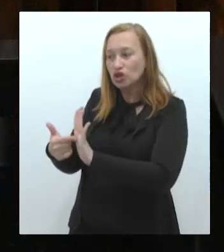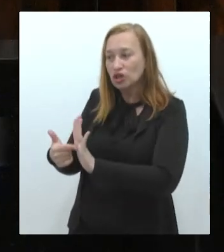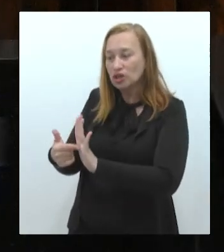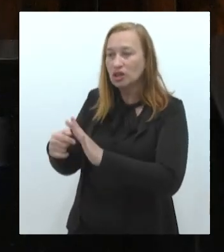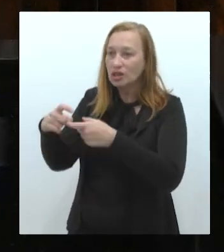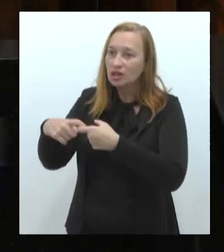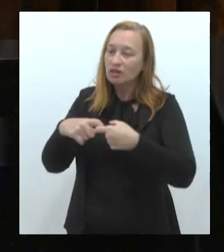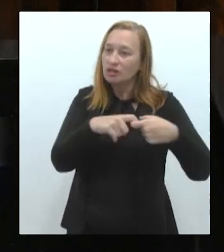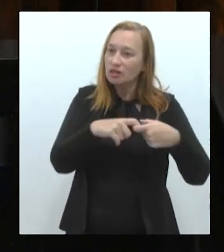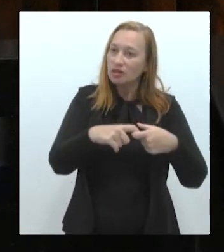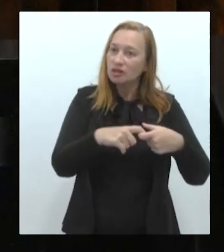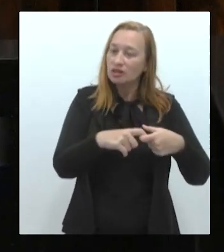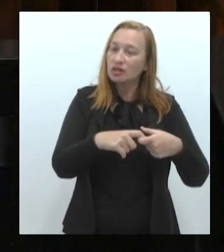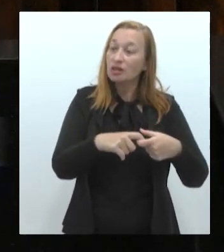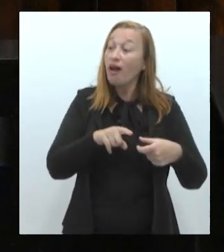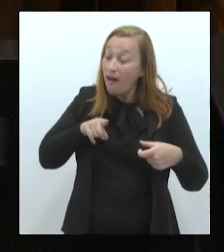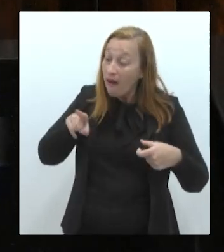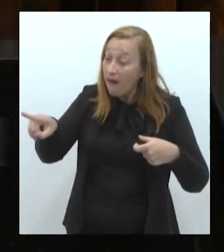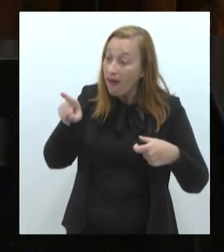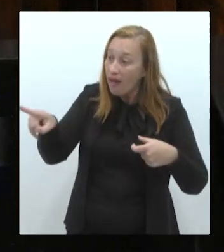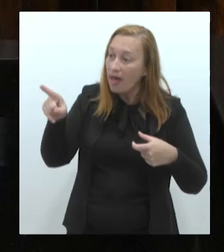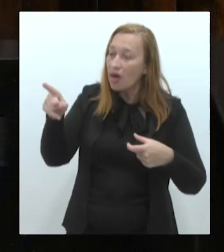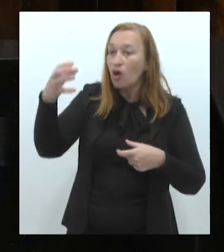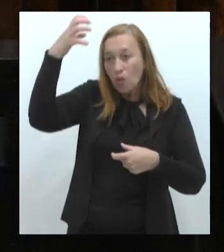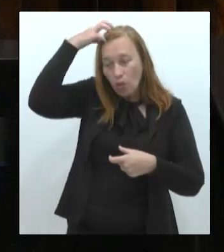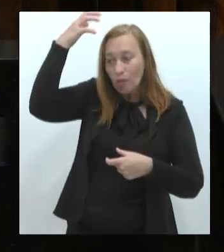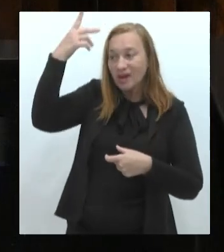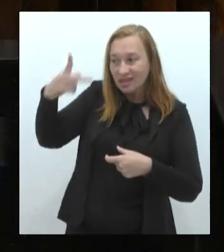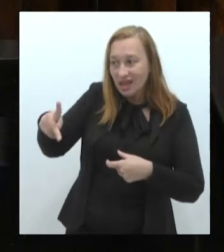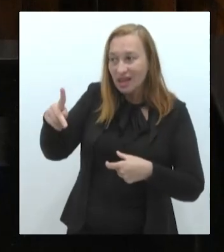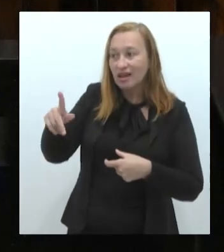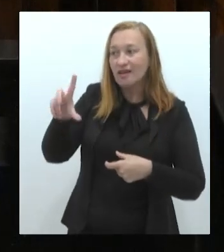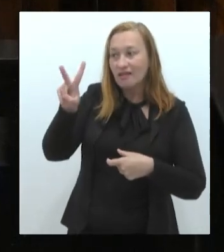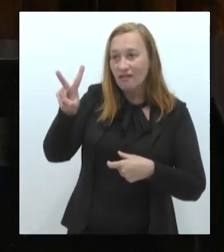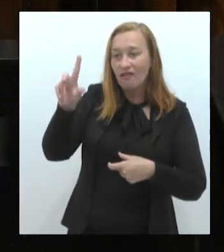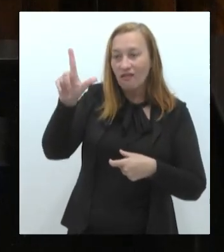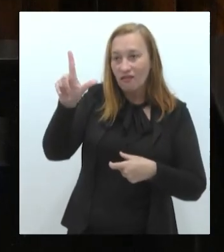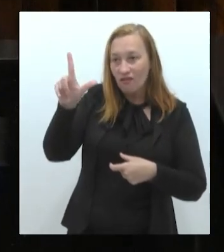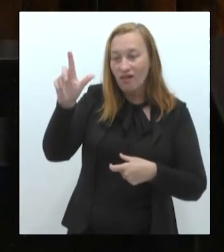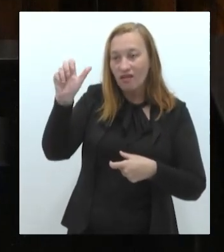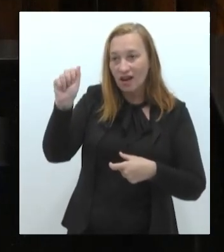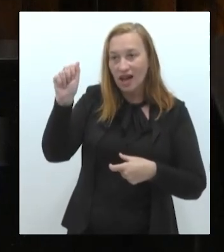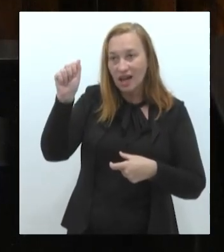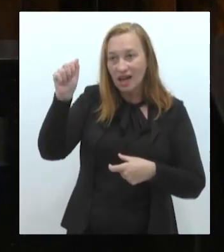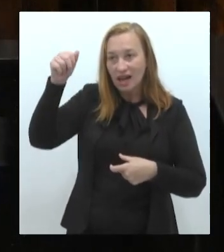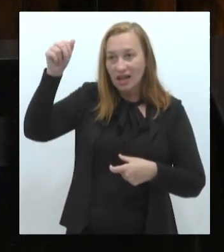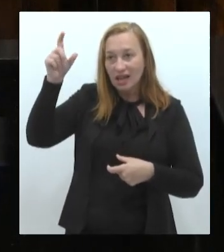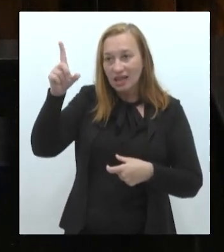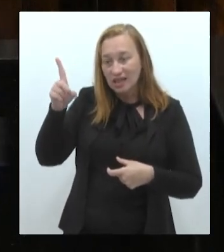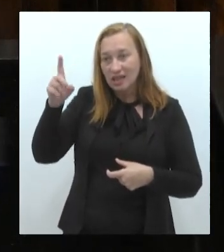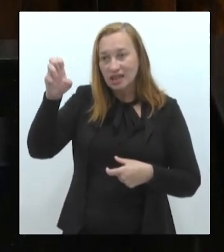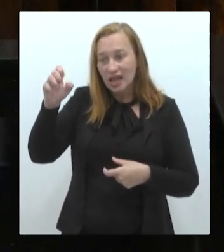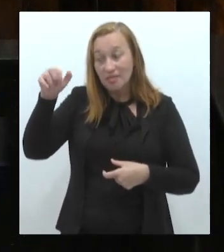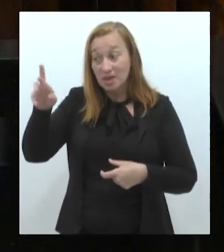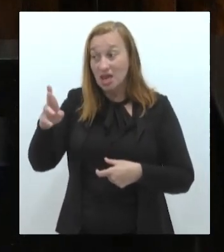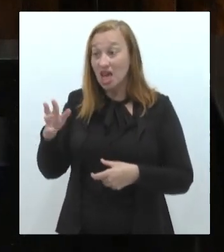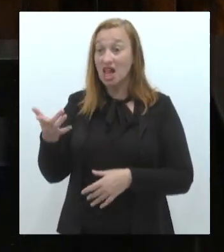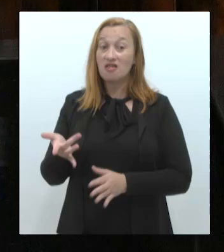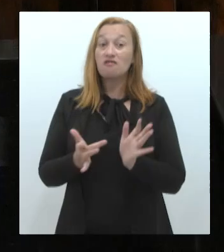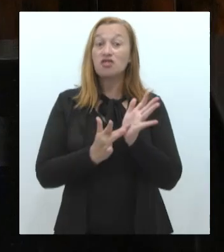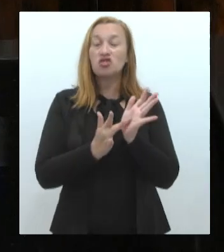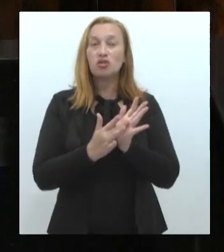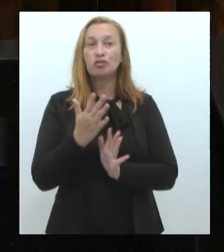caça-níqueis na cidade de Campos seria ele, o prefeito Vladimir Garotinho. Ele fingiu que não viu e que não